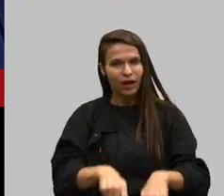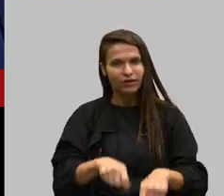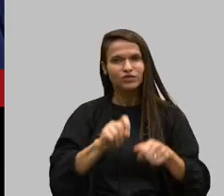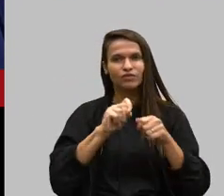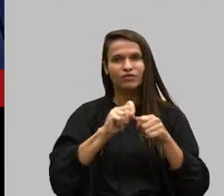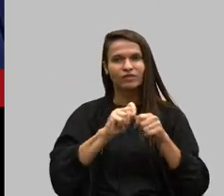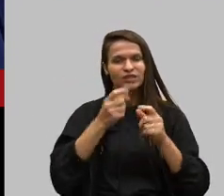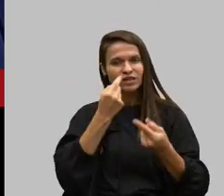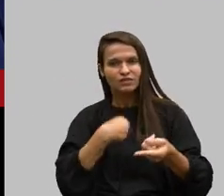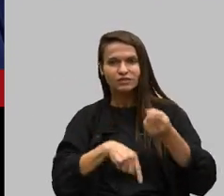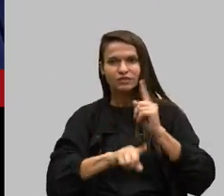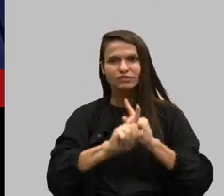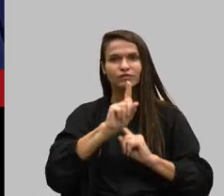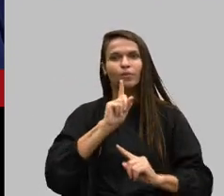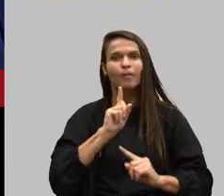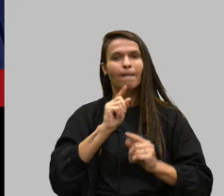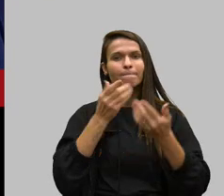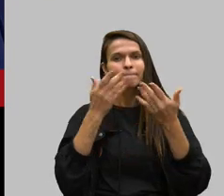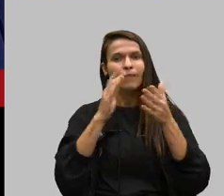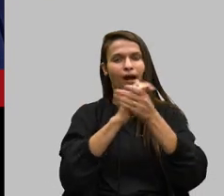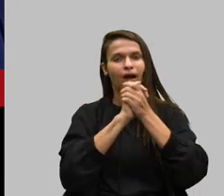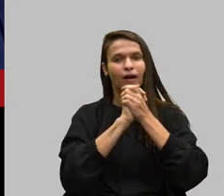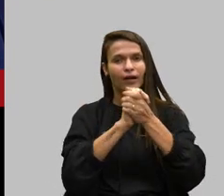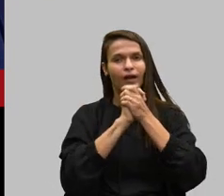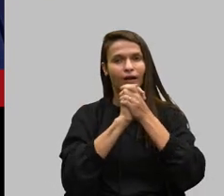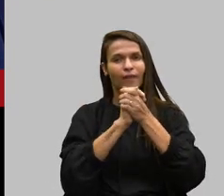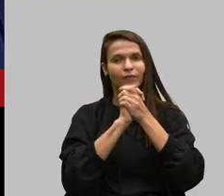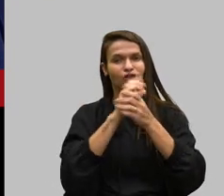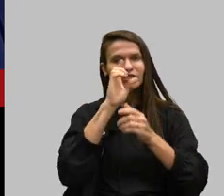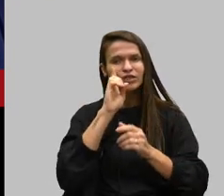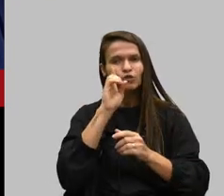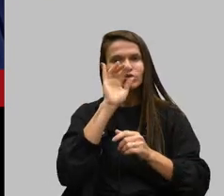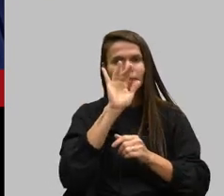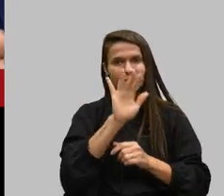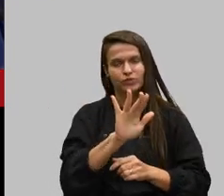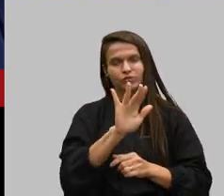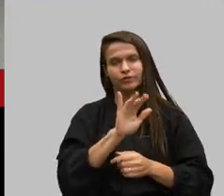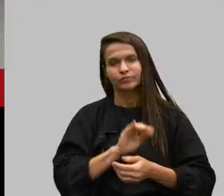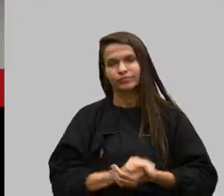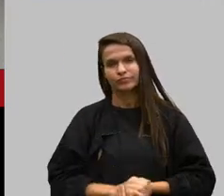essa transformação Parabéns que Deus te